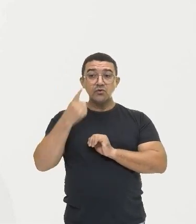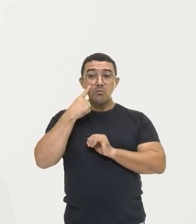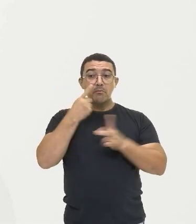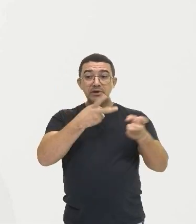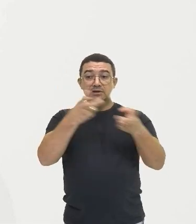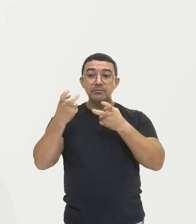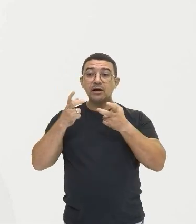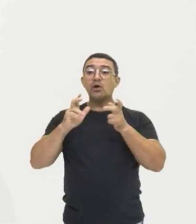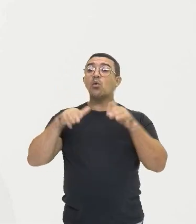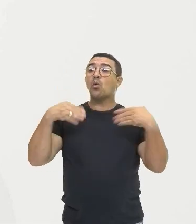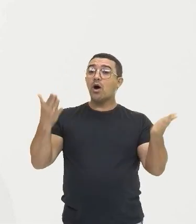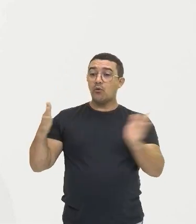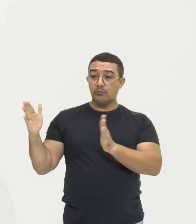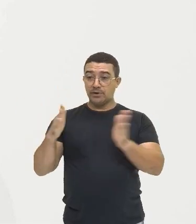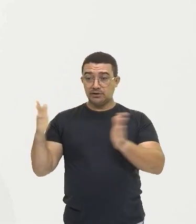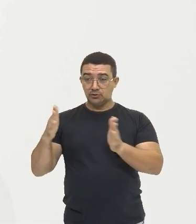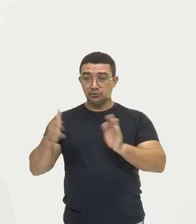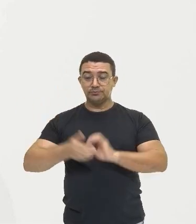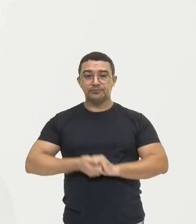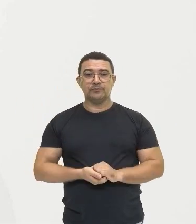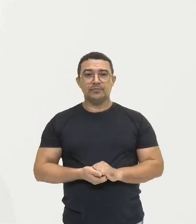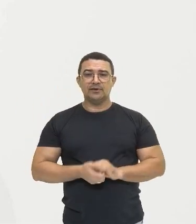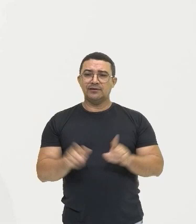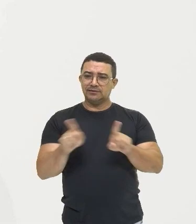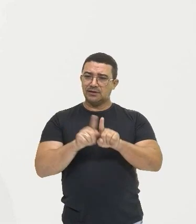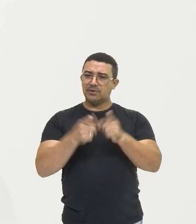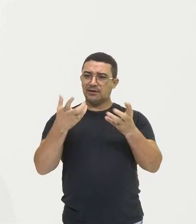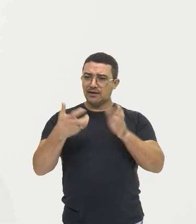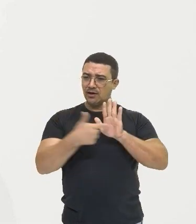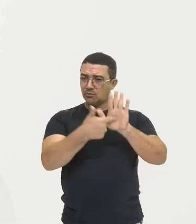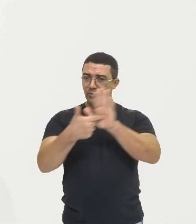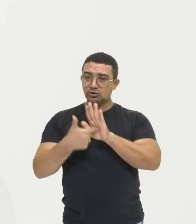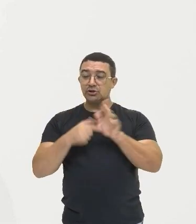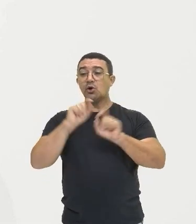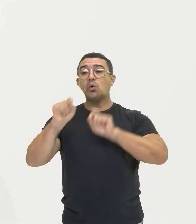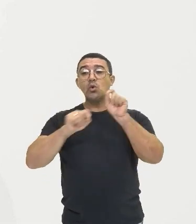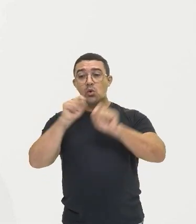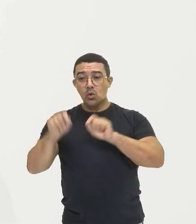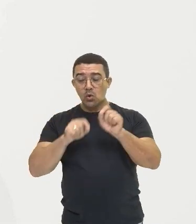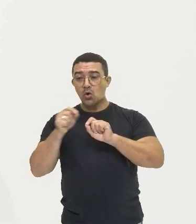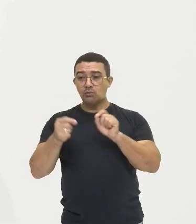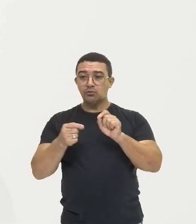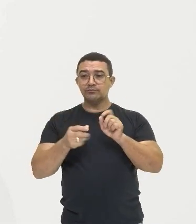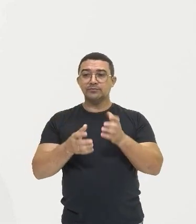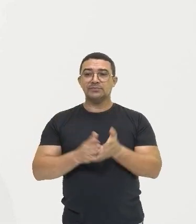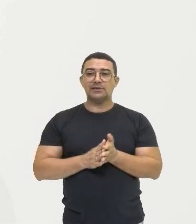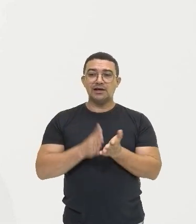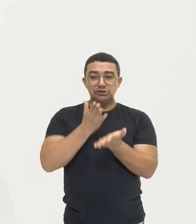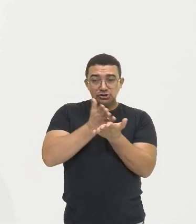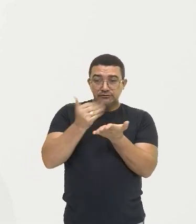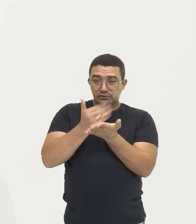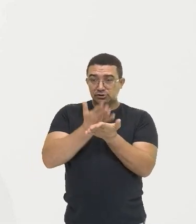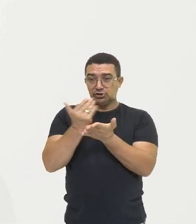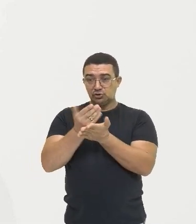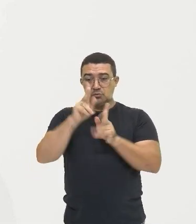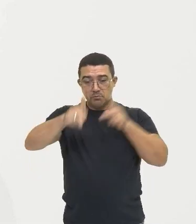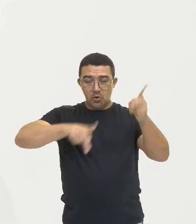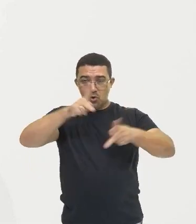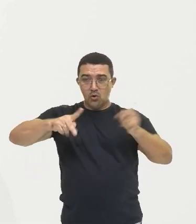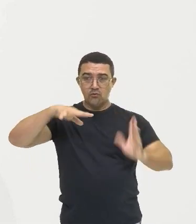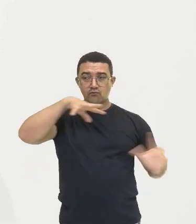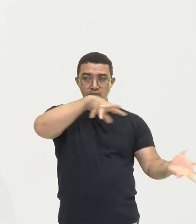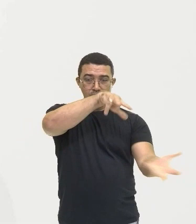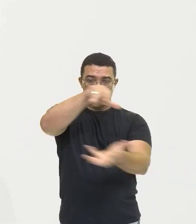ponto importante que eu quero destacar para vocês é a distribuição da população mundial, tá bom? A